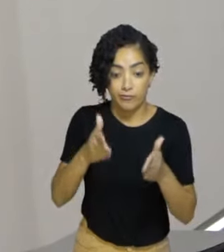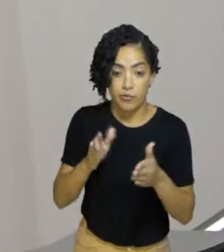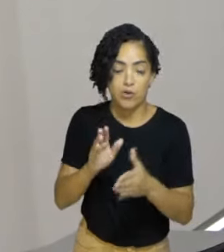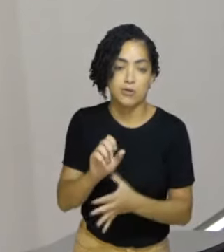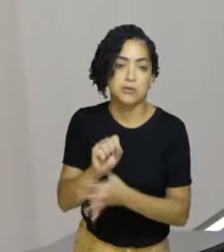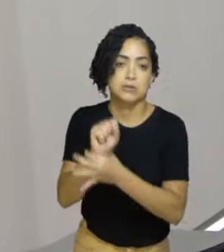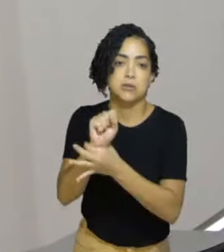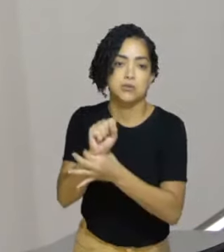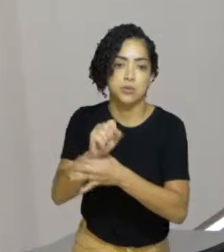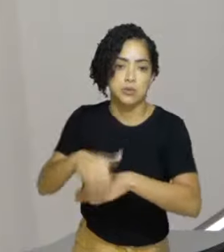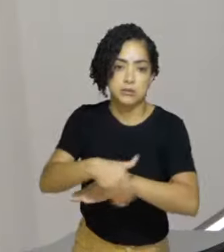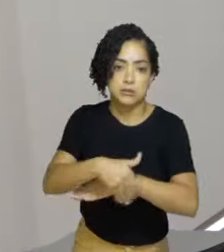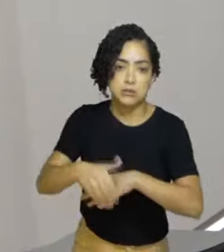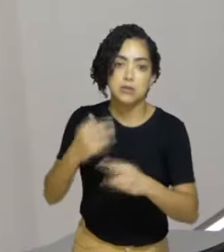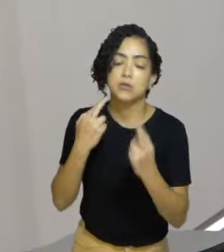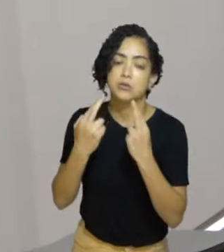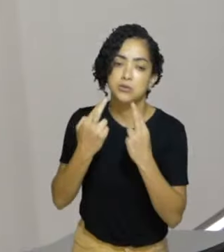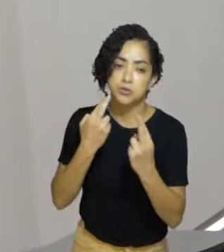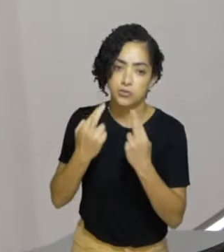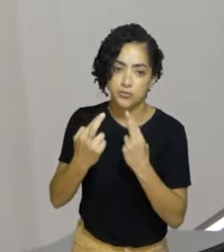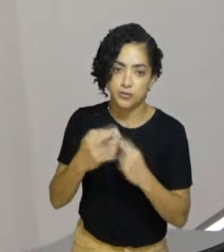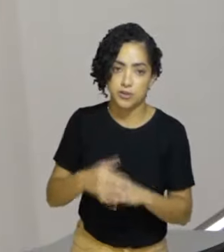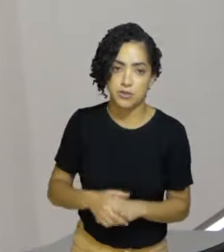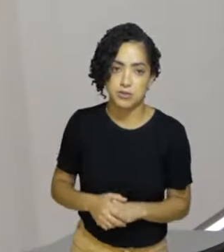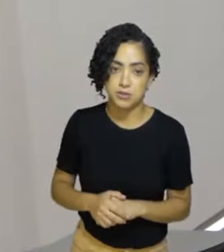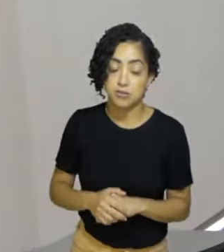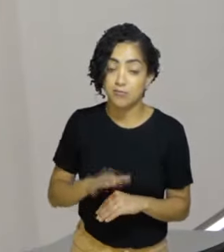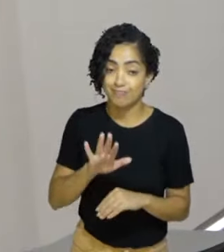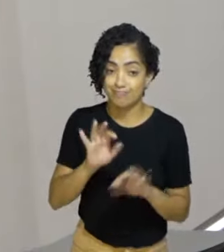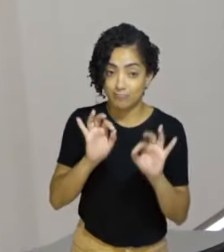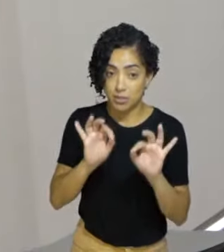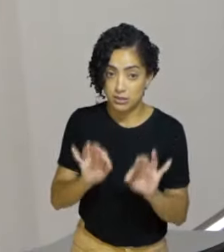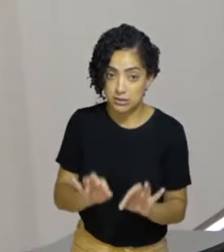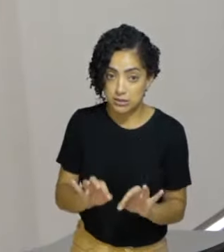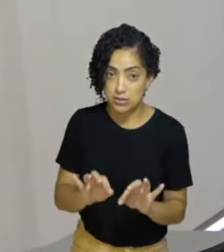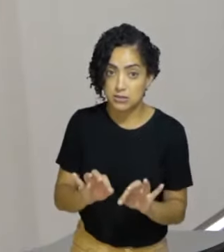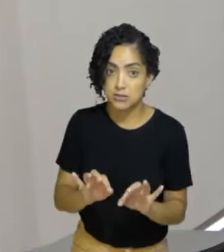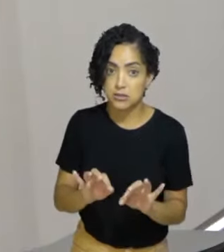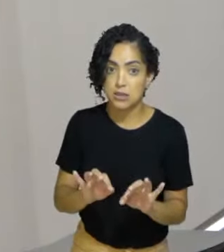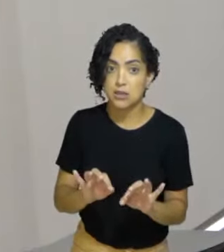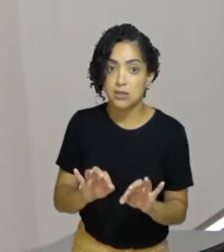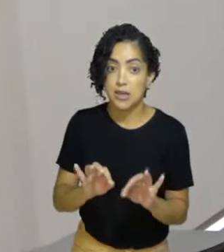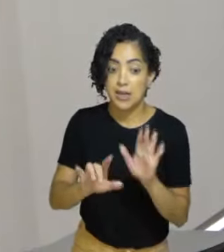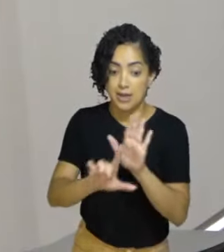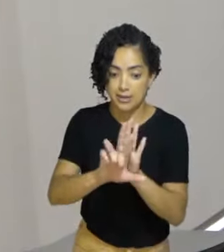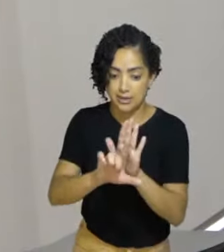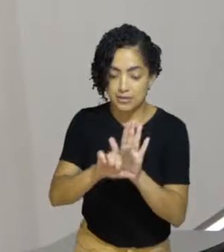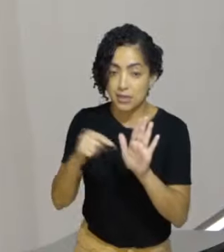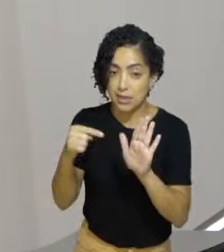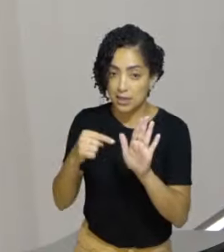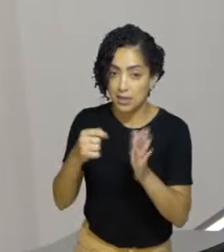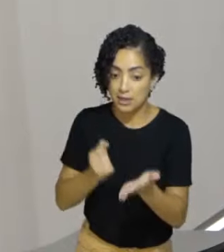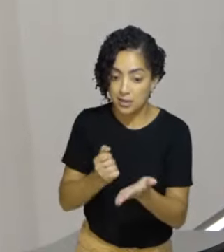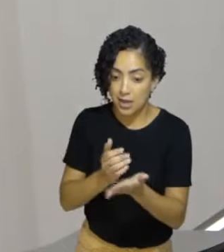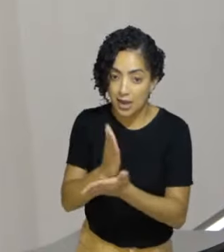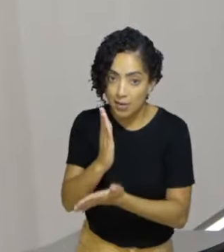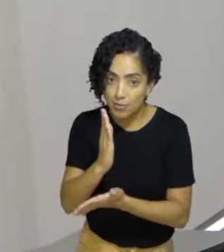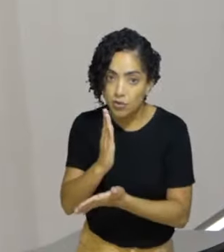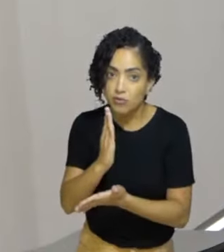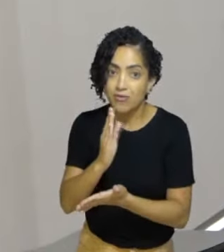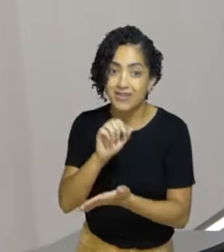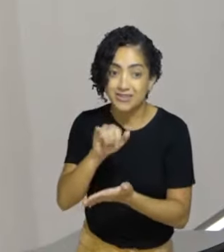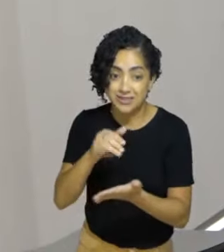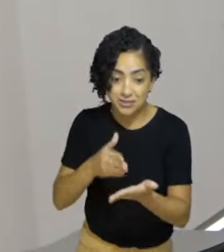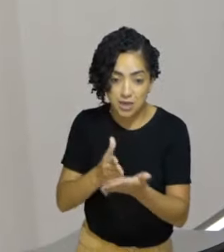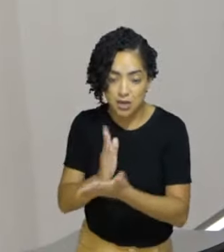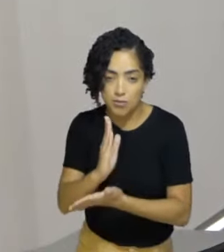rodovias. Tenho a convicção que, à medida que essa lei for aprovada, não tenho dúvida